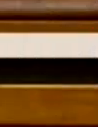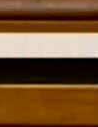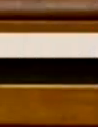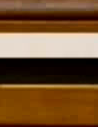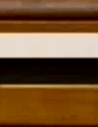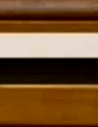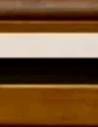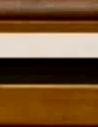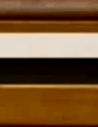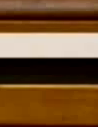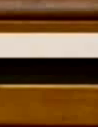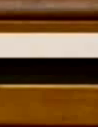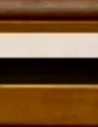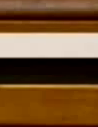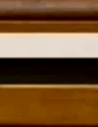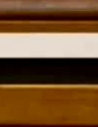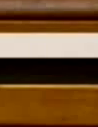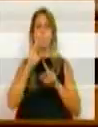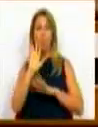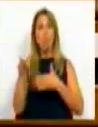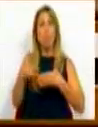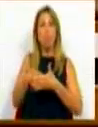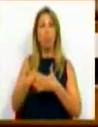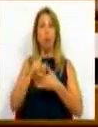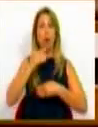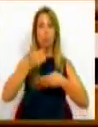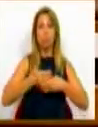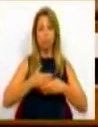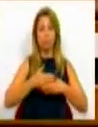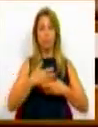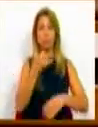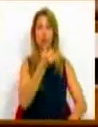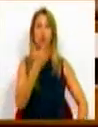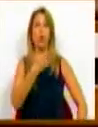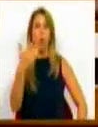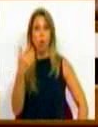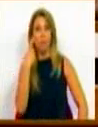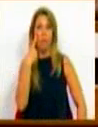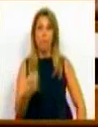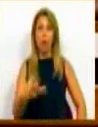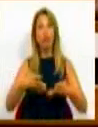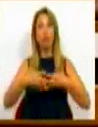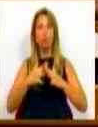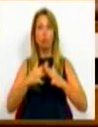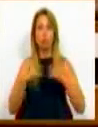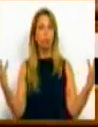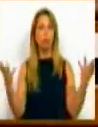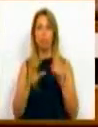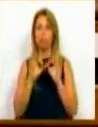bloqueio detectado em 2011 a desestruturação e as muitas